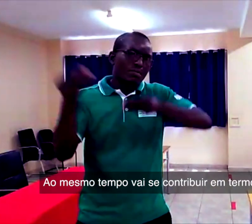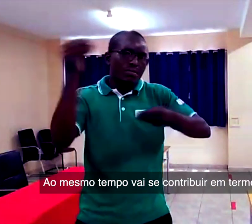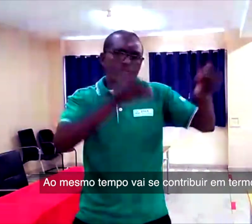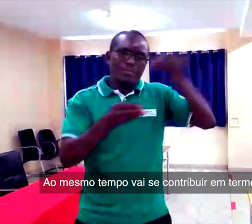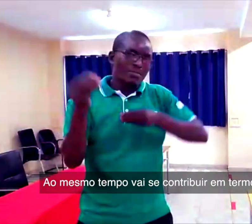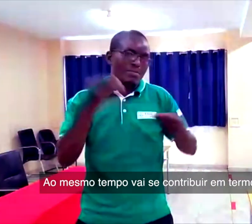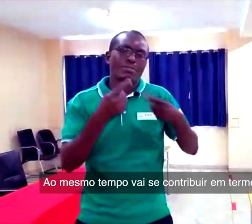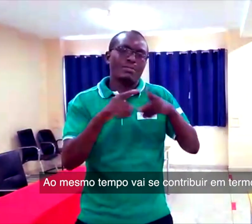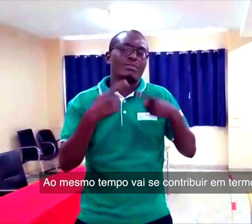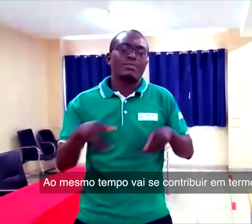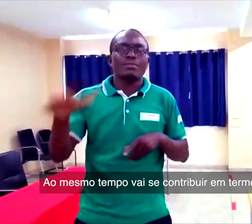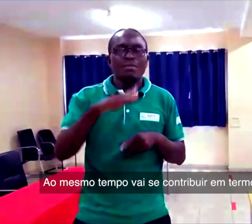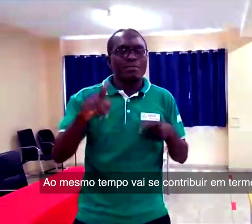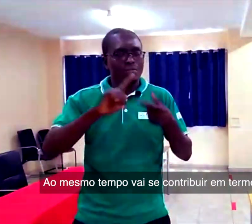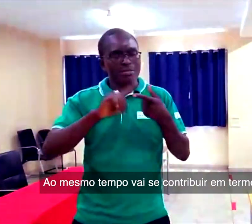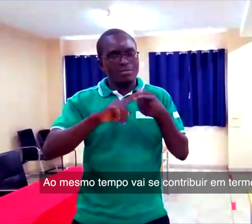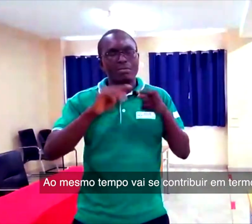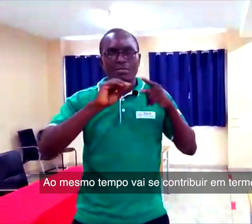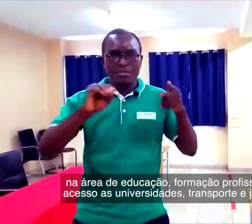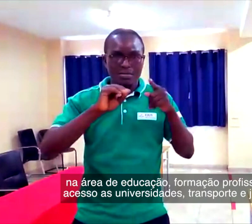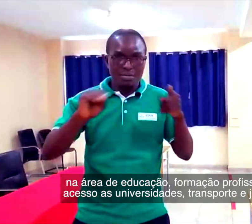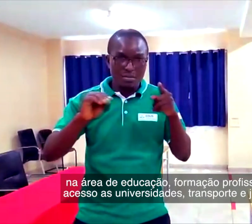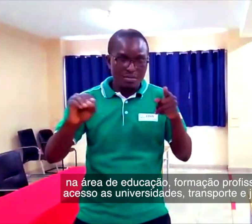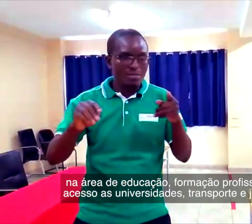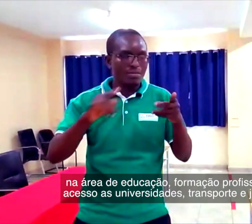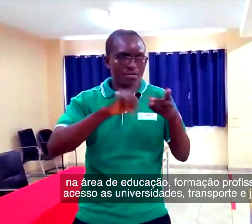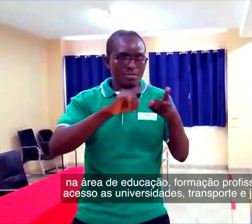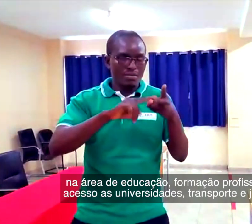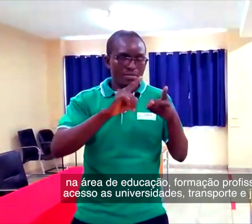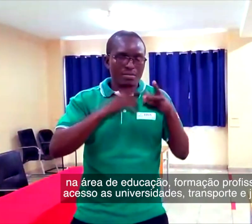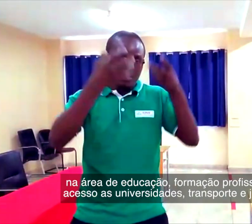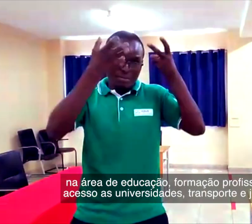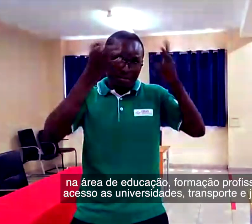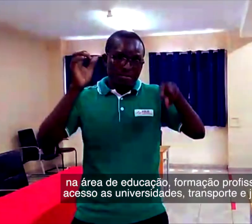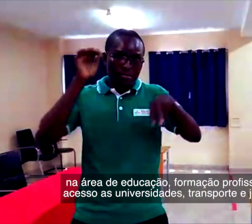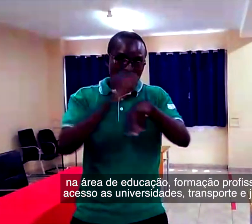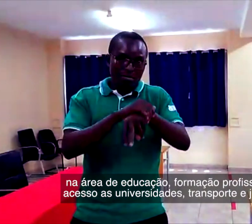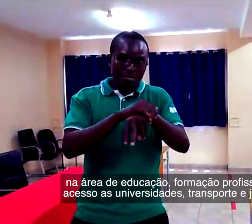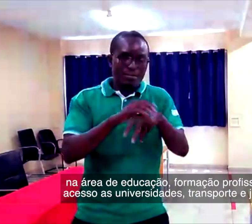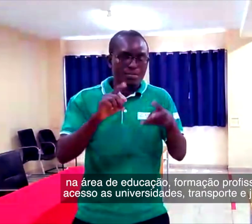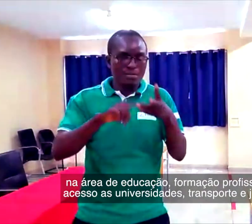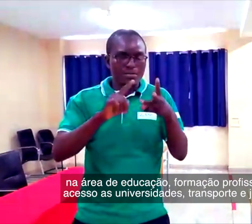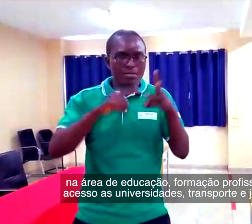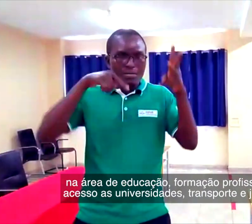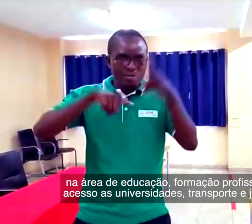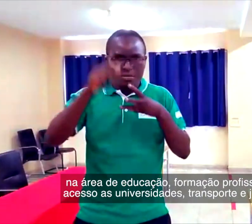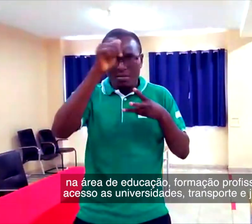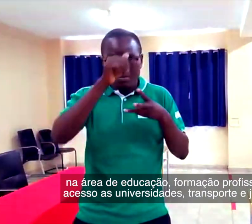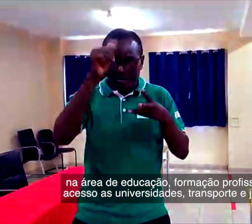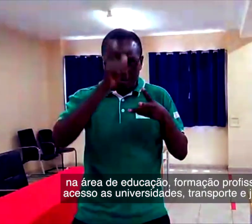mesmo tempo, vai-se contribuir em termos de ideia na área de educação, formação